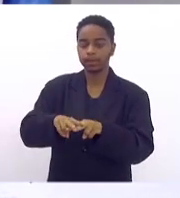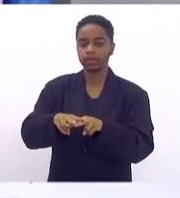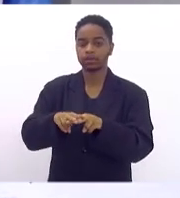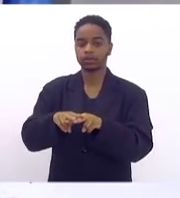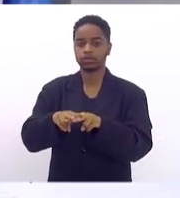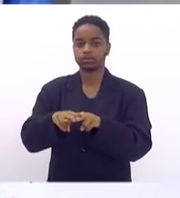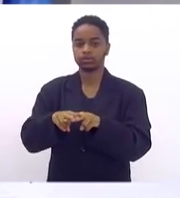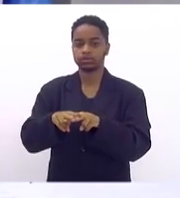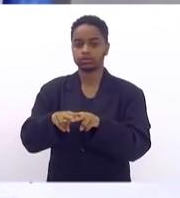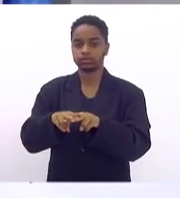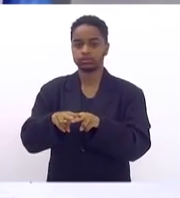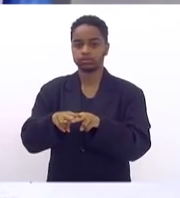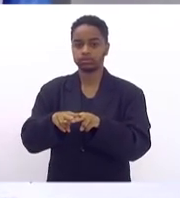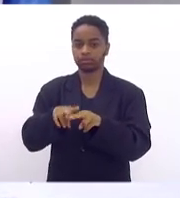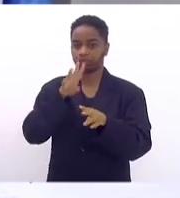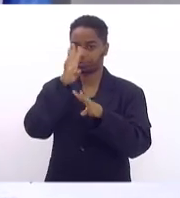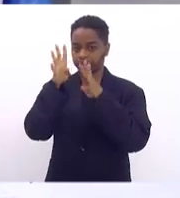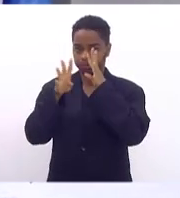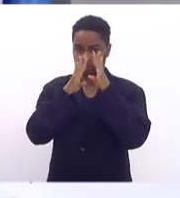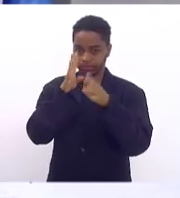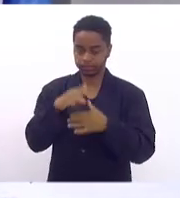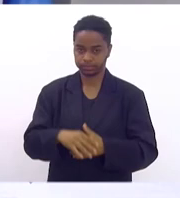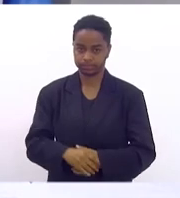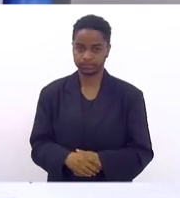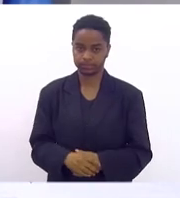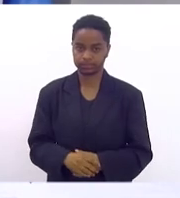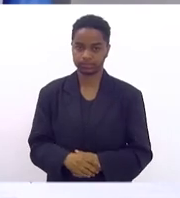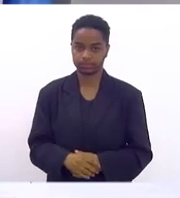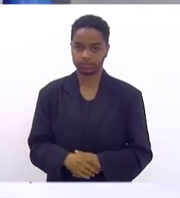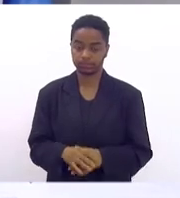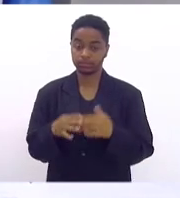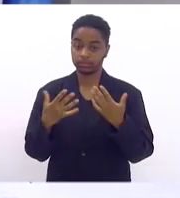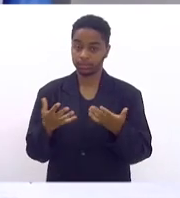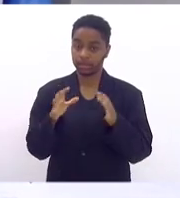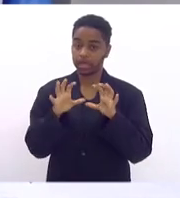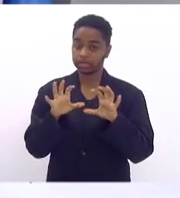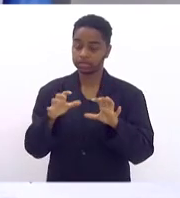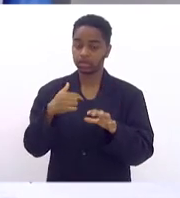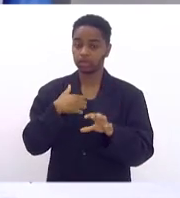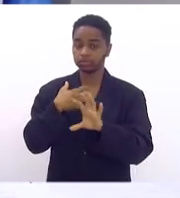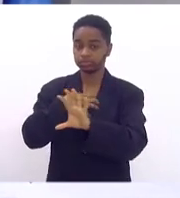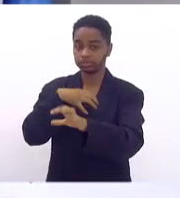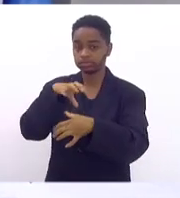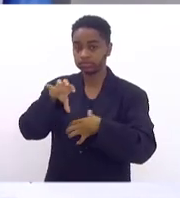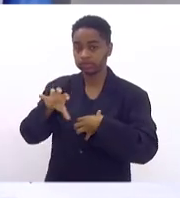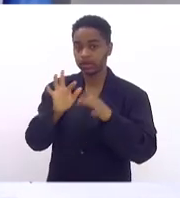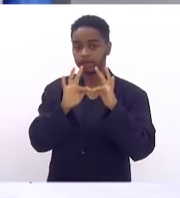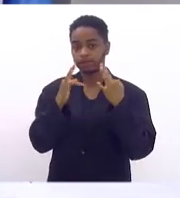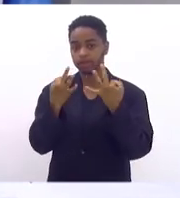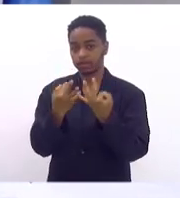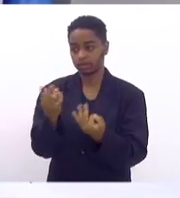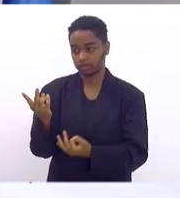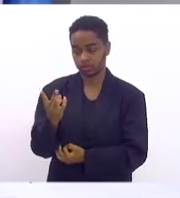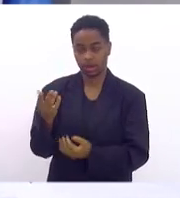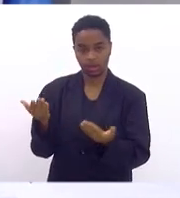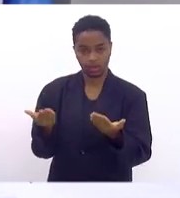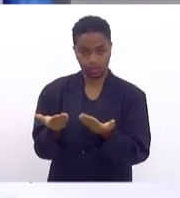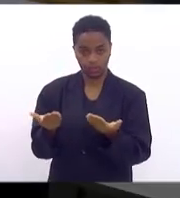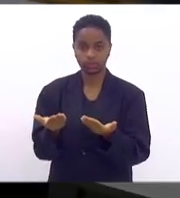de maneira equivocada. E, nesse sentido, me solidarizo com as famílias aqui presentes.